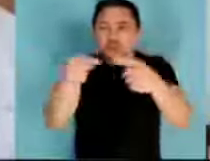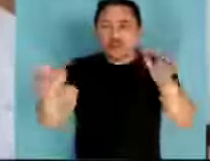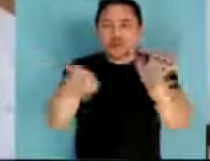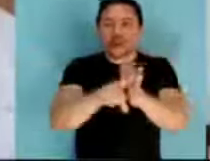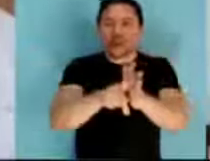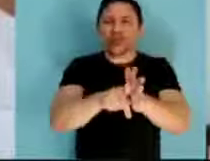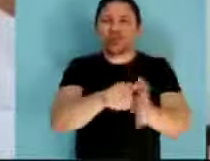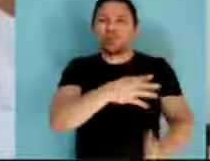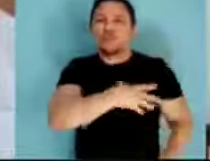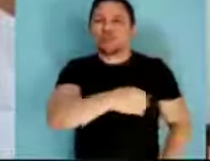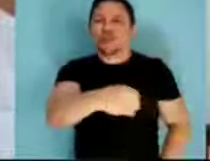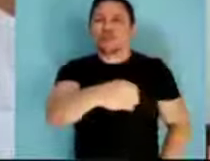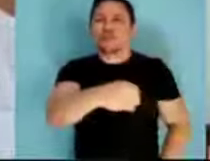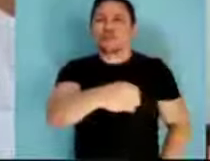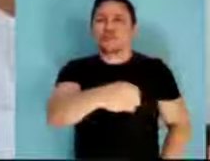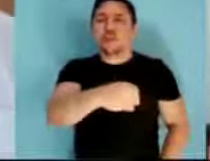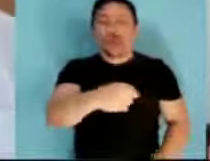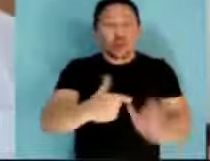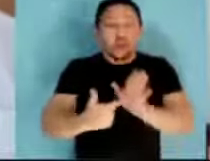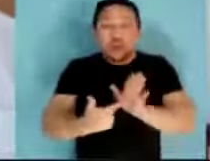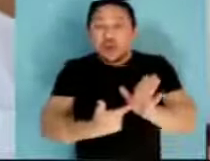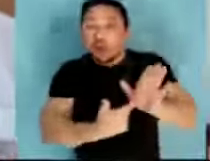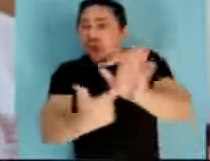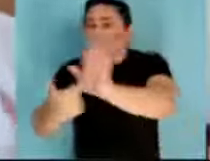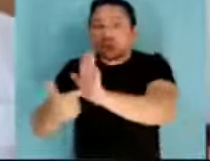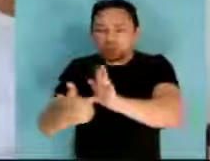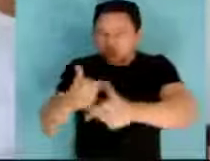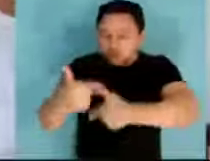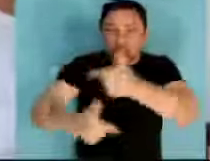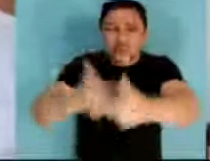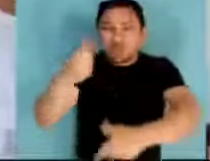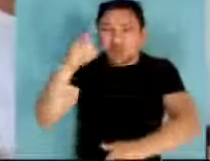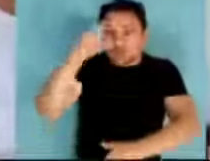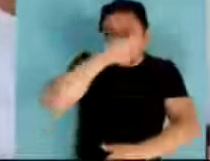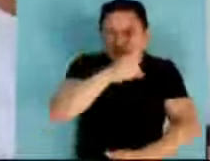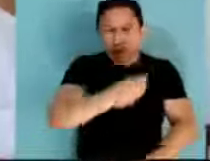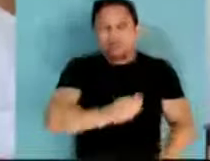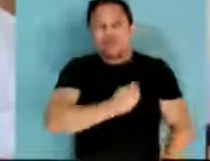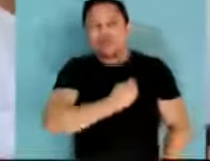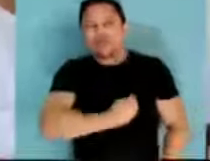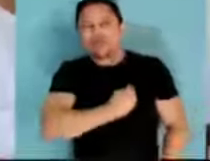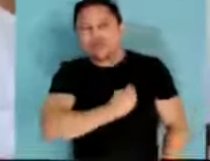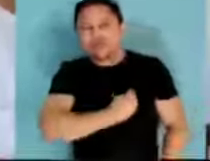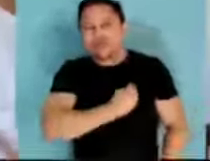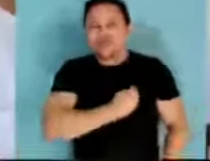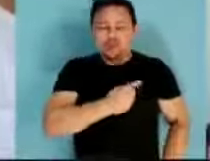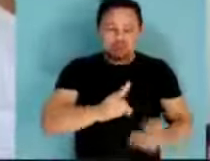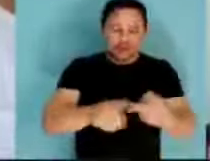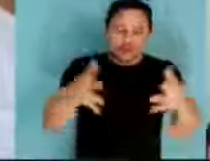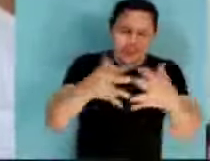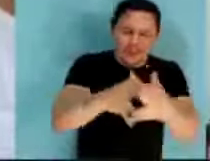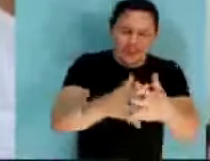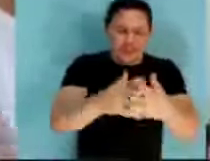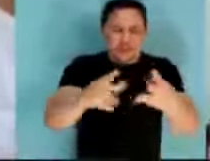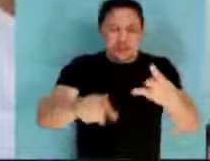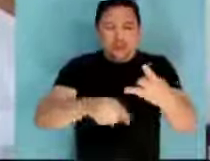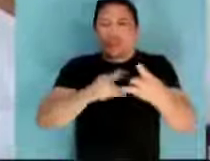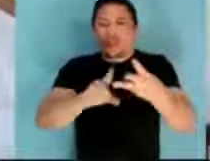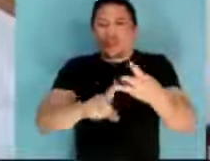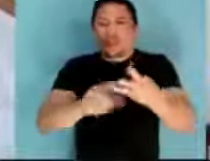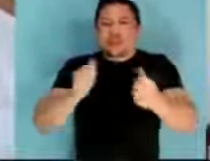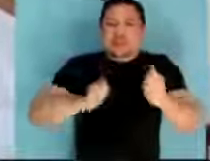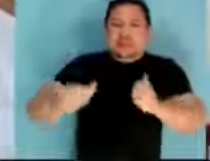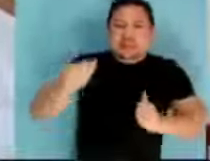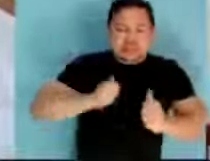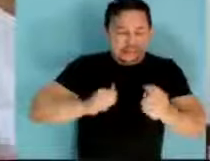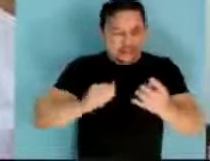aqueles que são seus filhos. Diante de todas as lutas que nós estamos vivendo, perplexidades,